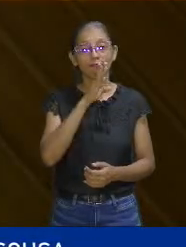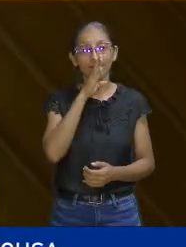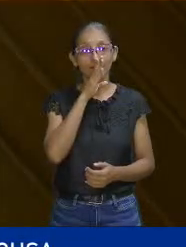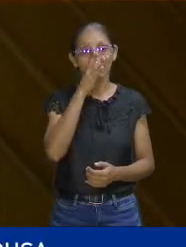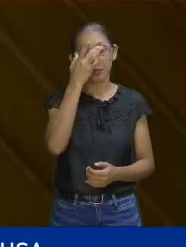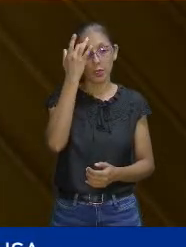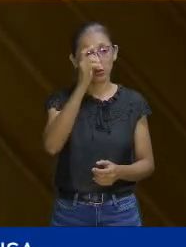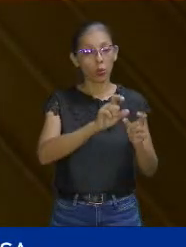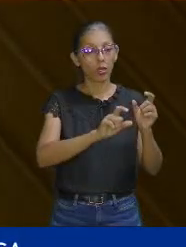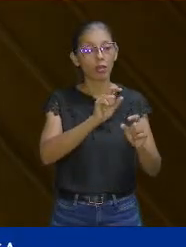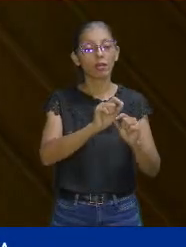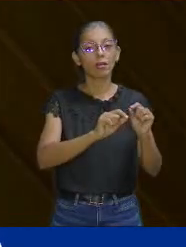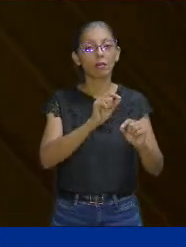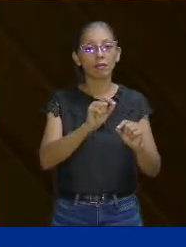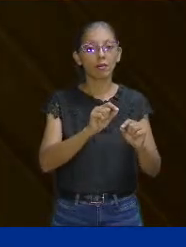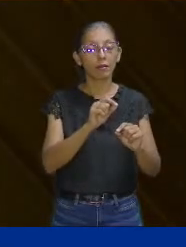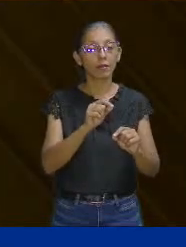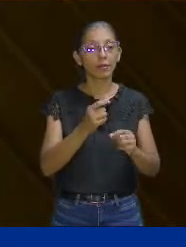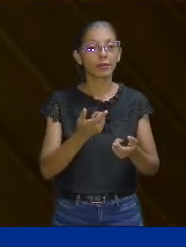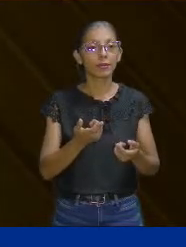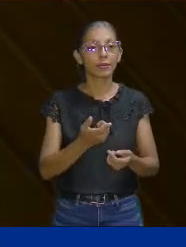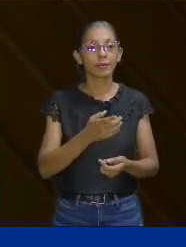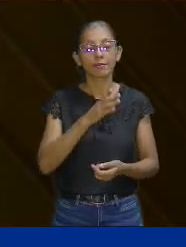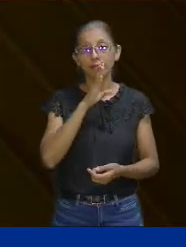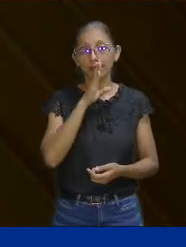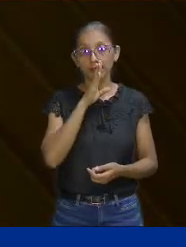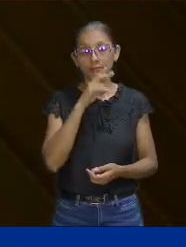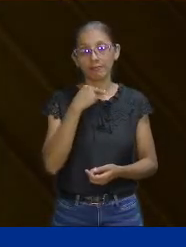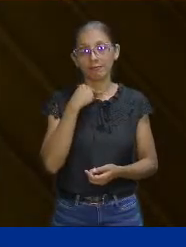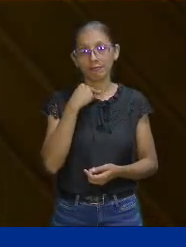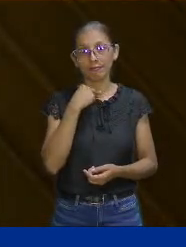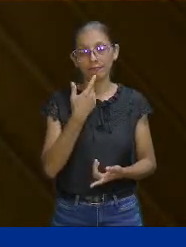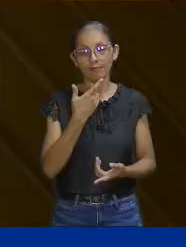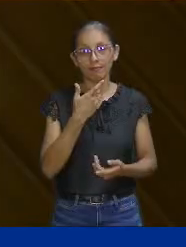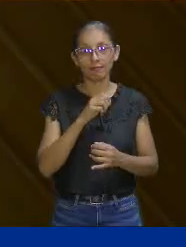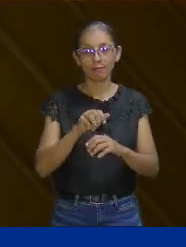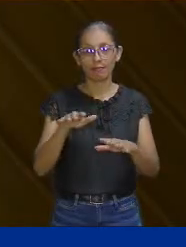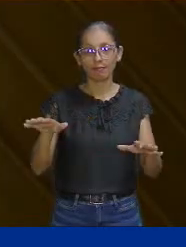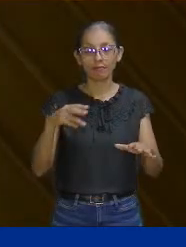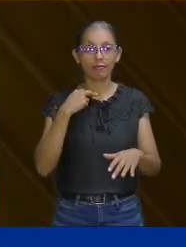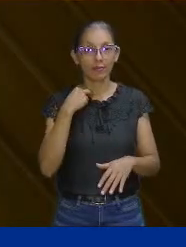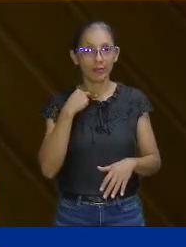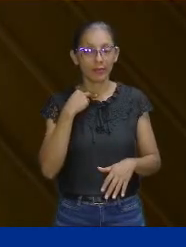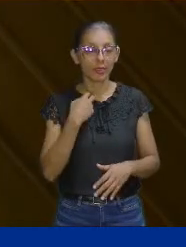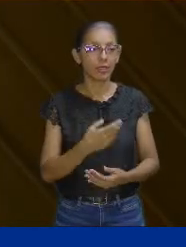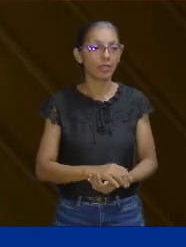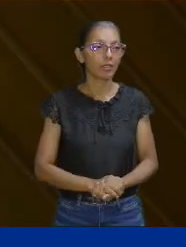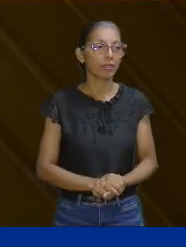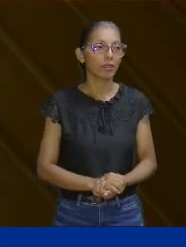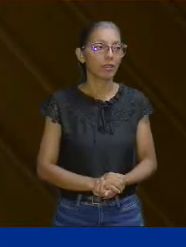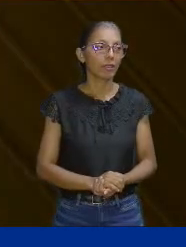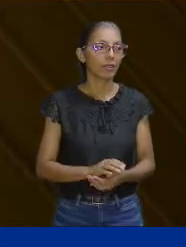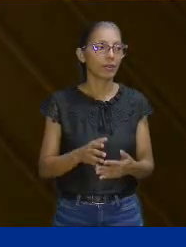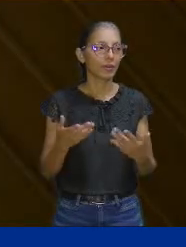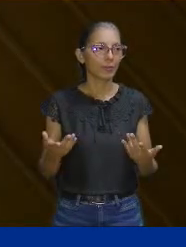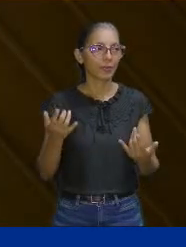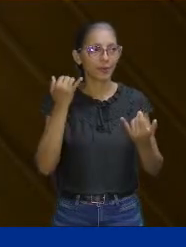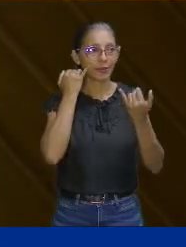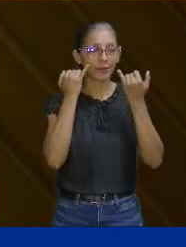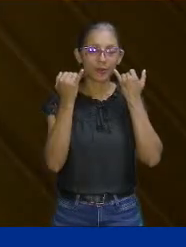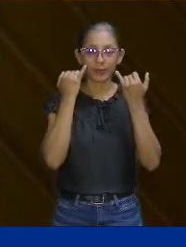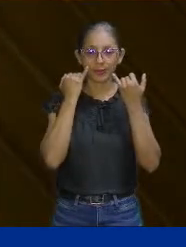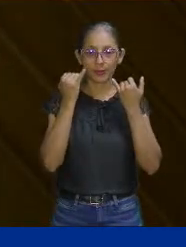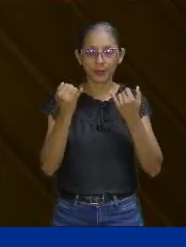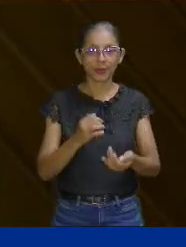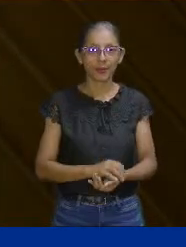denunciante. E, por outro lado, essas informações elas não estão classificadas,